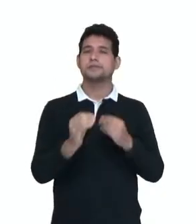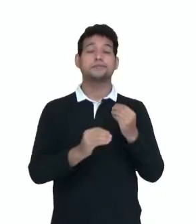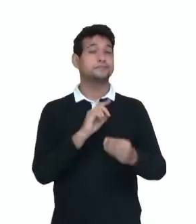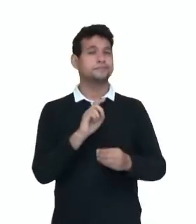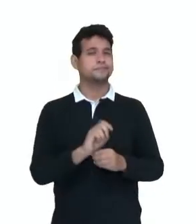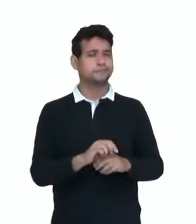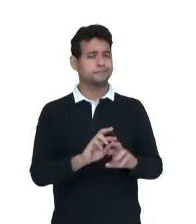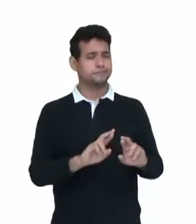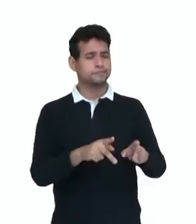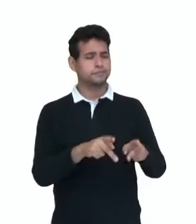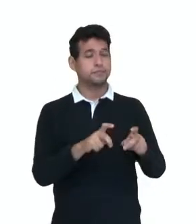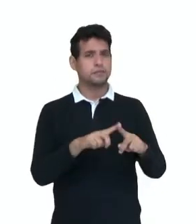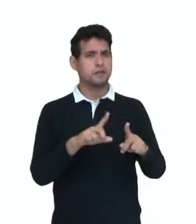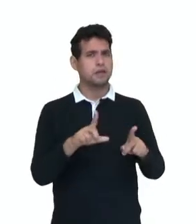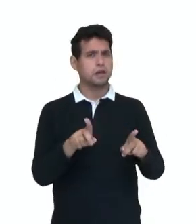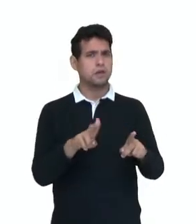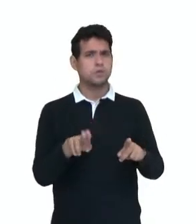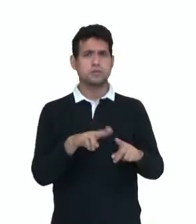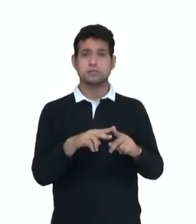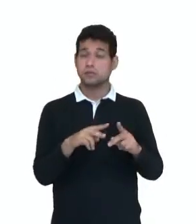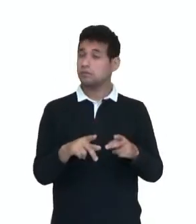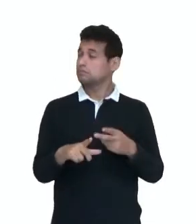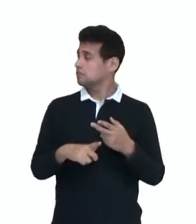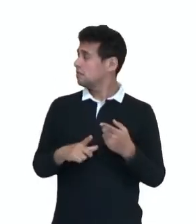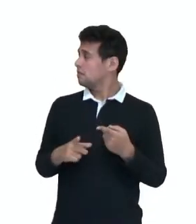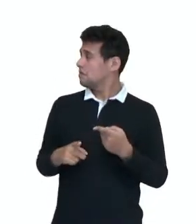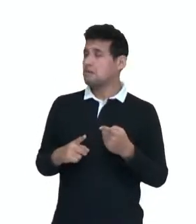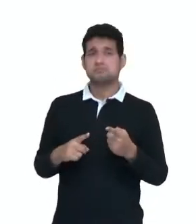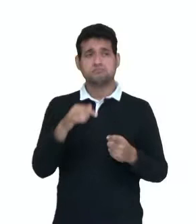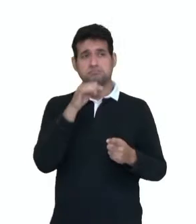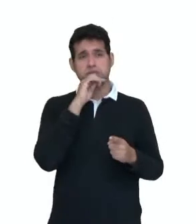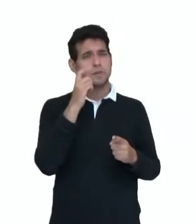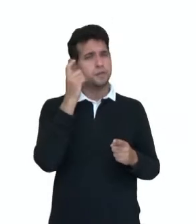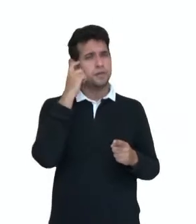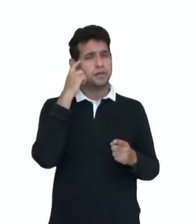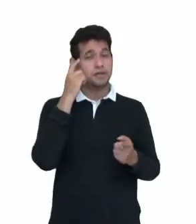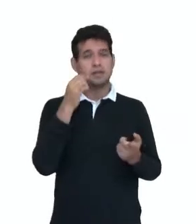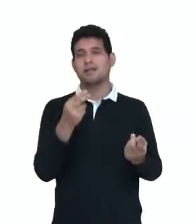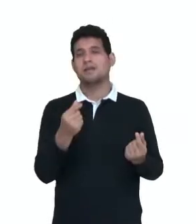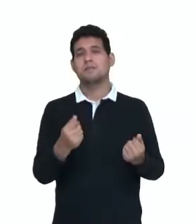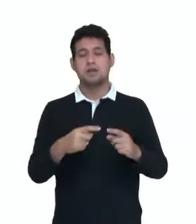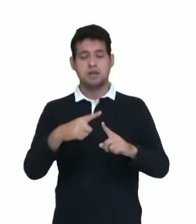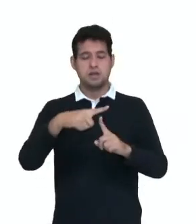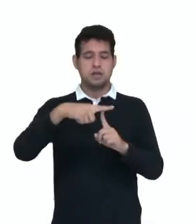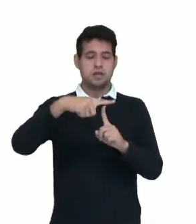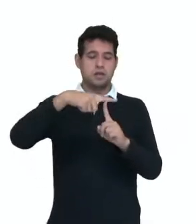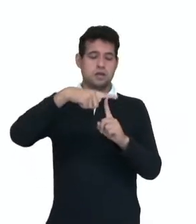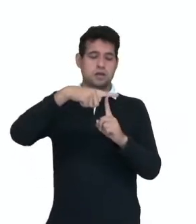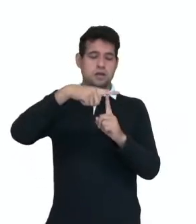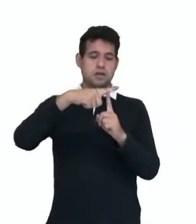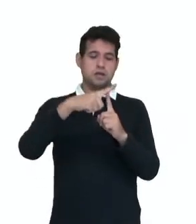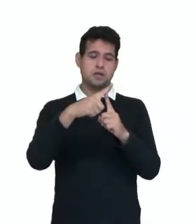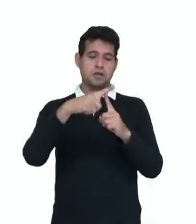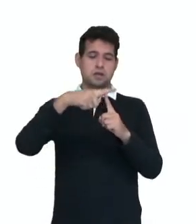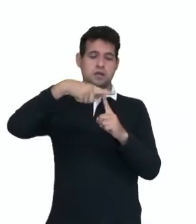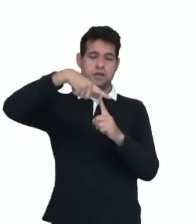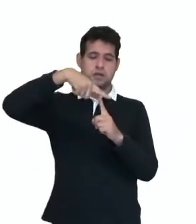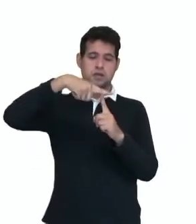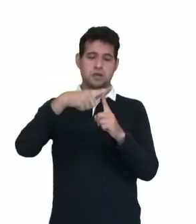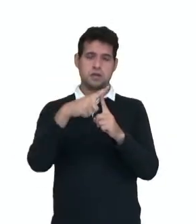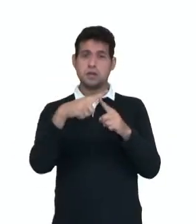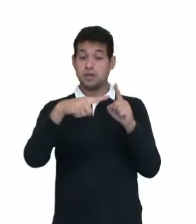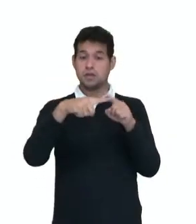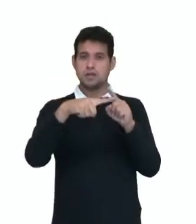o objeto. Então a gente vê aqui na extremidade, né? Vamos pensar assim de uma gangorra, essa tábua que está aqui representando uma gangorra,